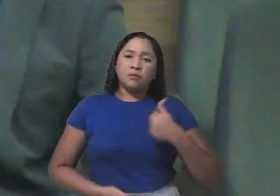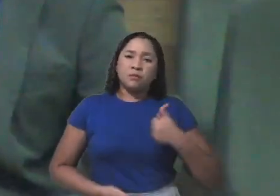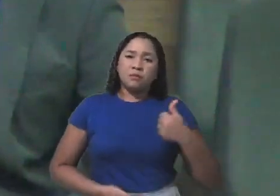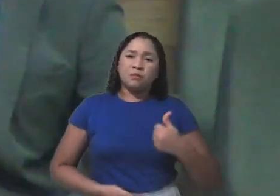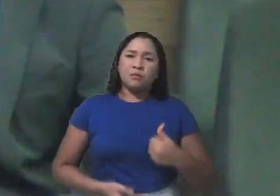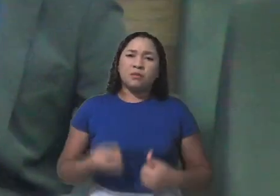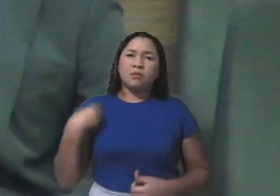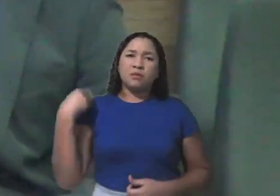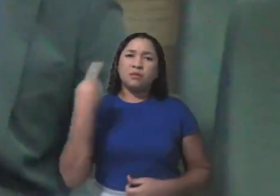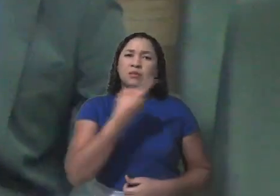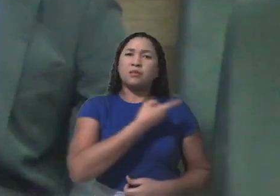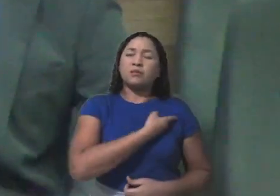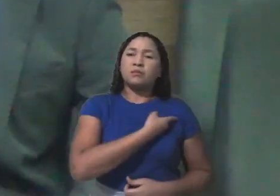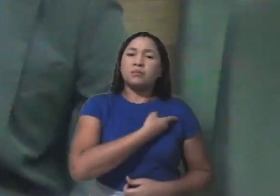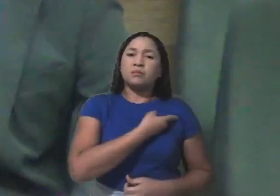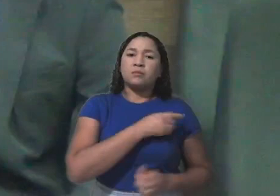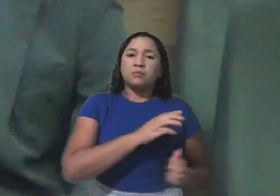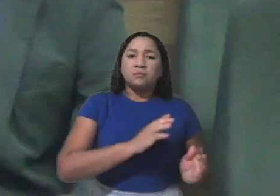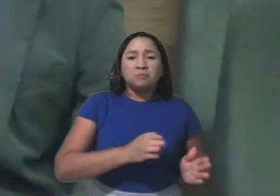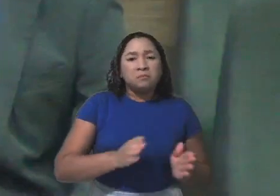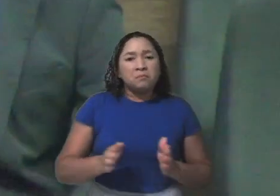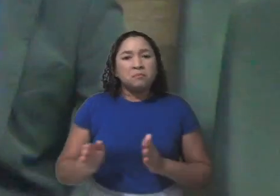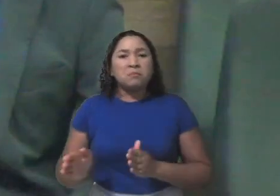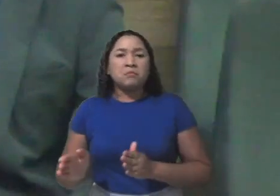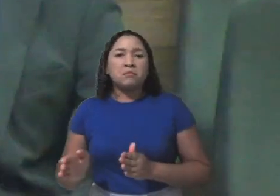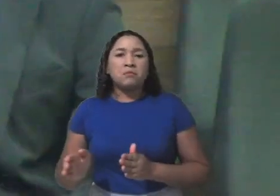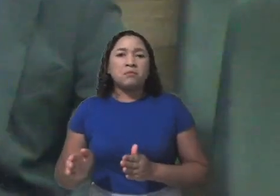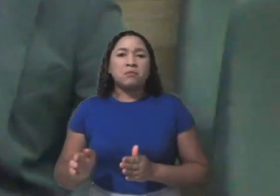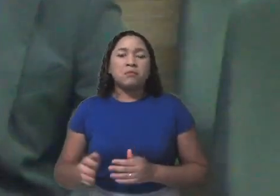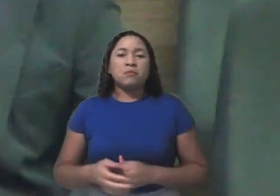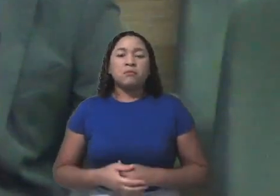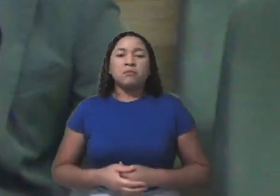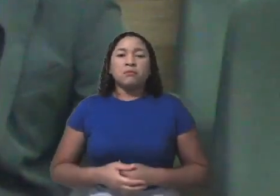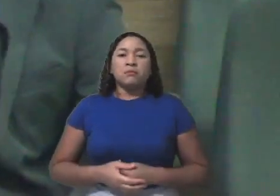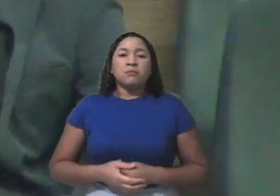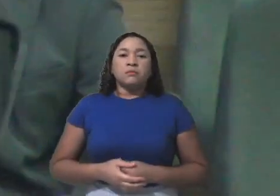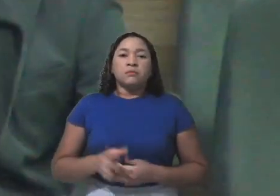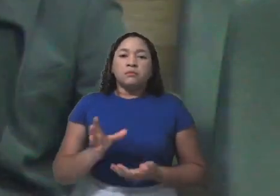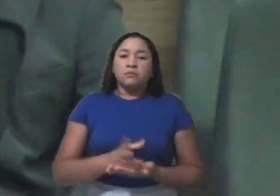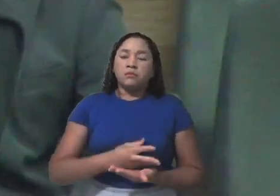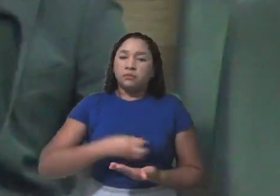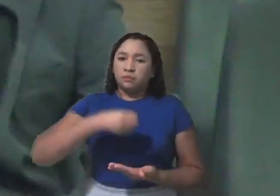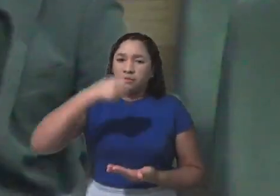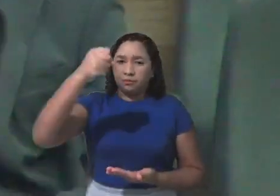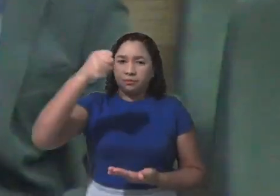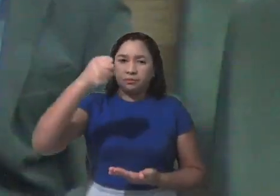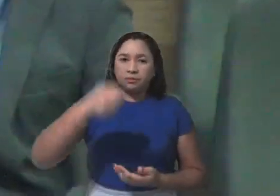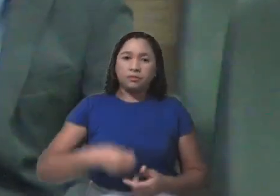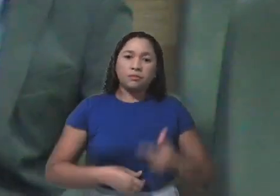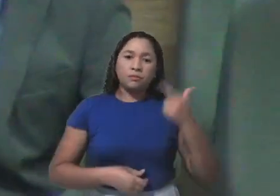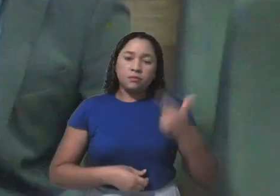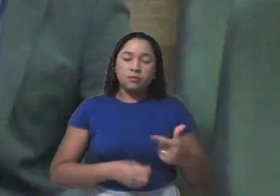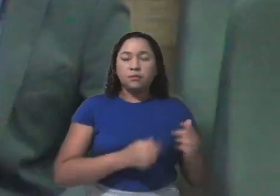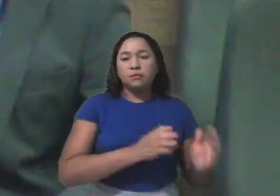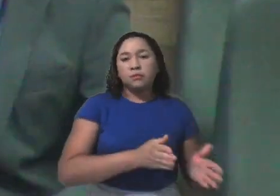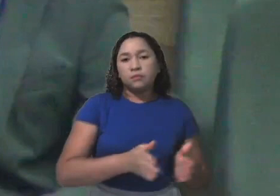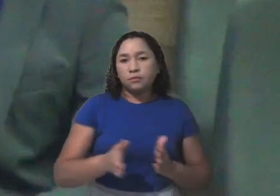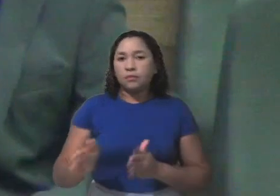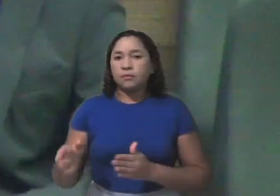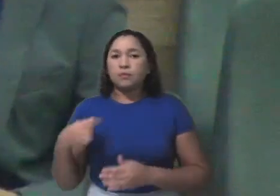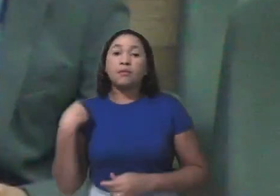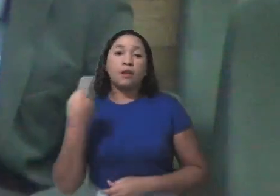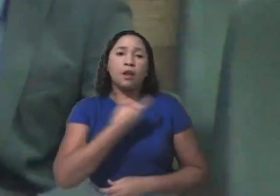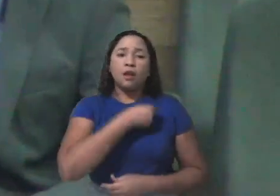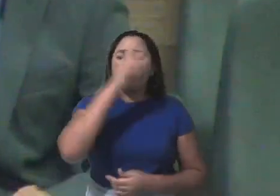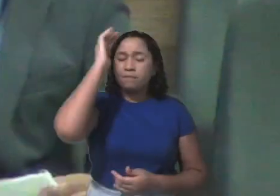pré-tribulacionistas? Pré-tribulacionismo ou arrebatamento em duas fases. Quando nós cremos que o arrebatamento é em